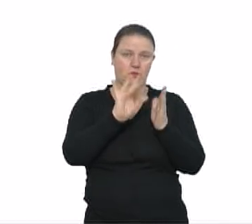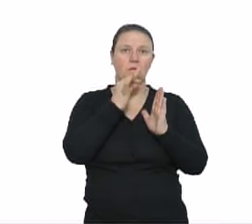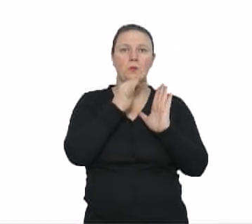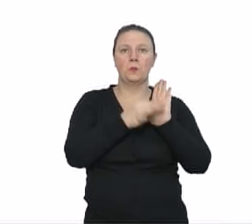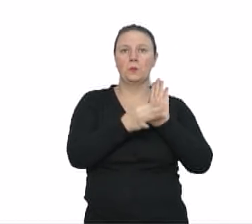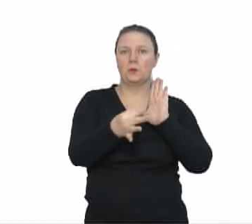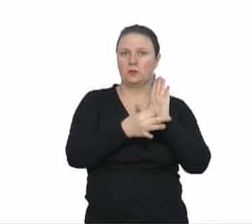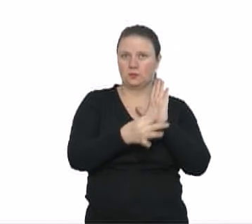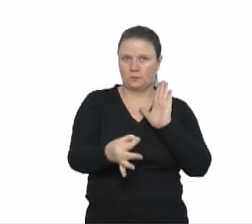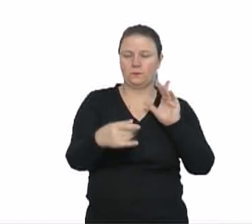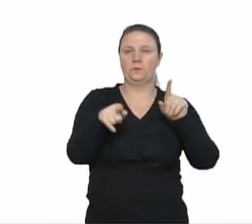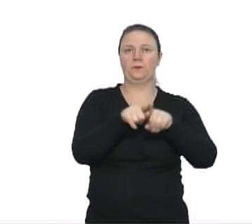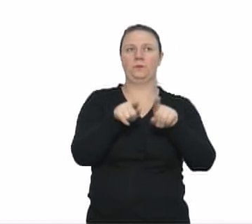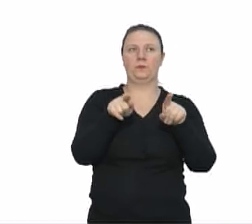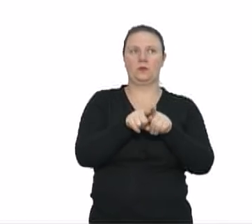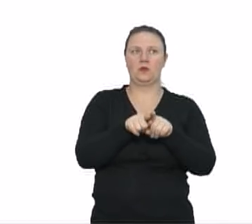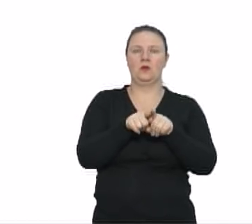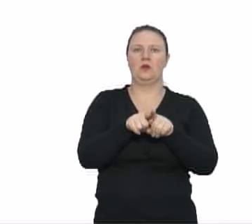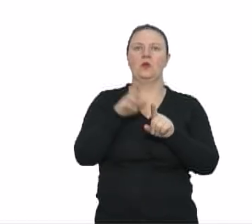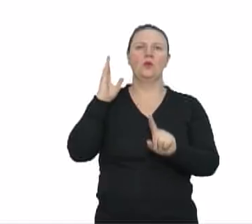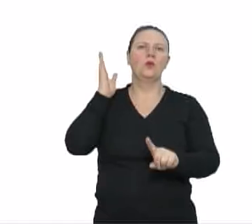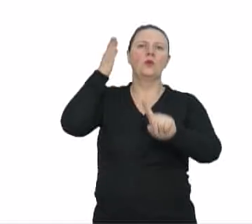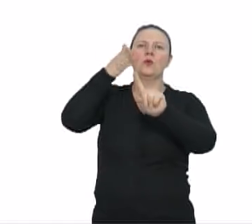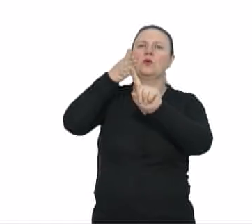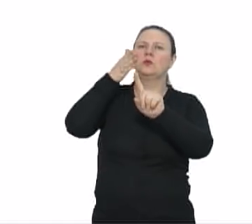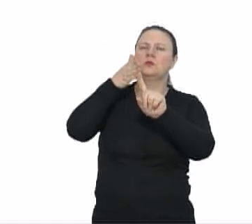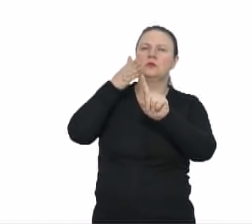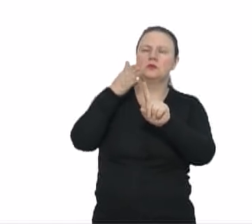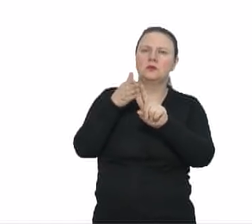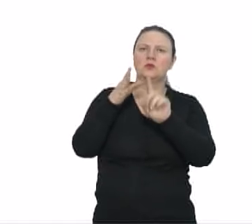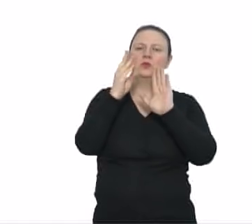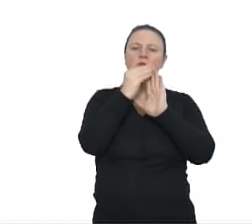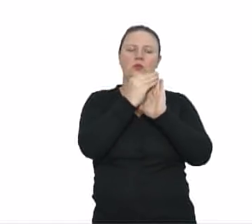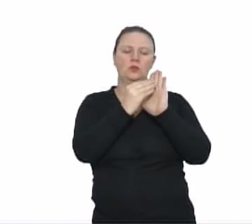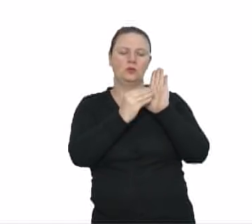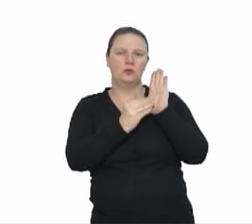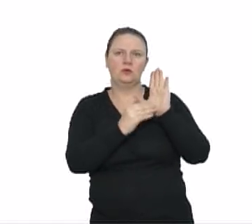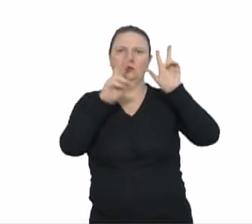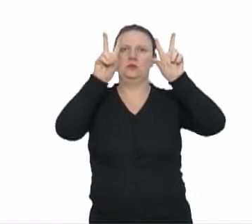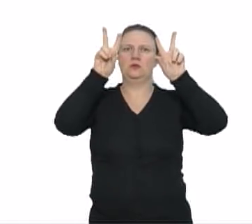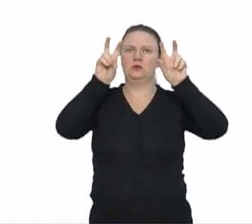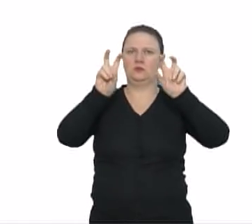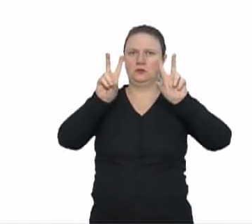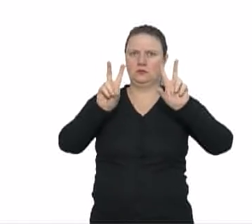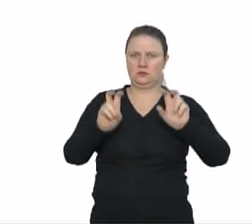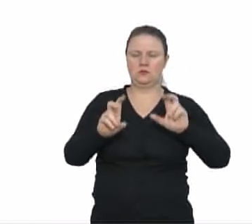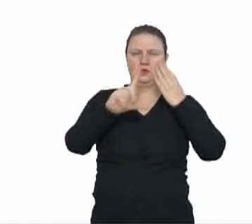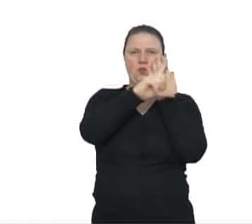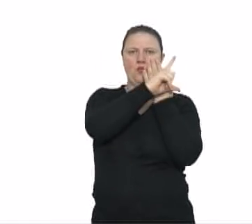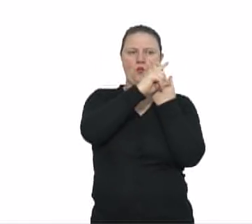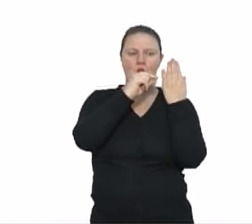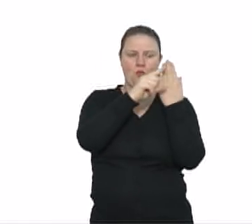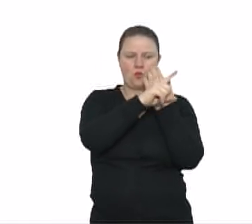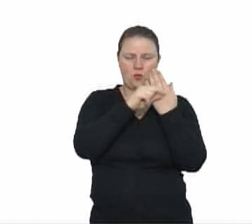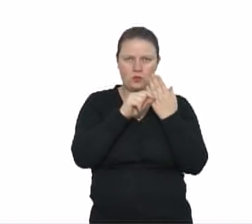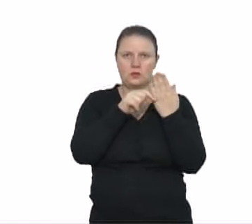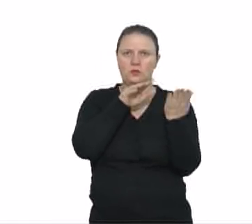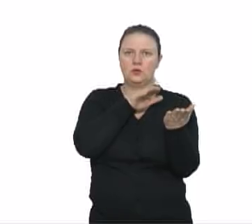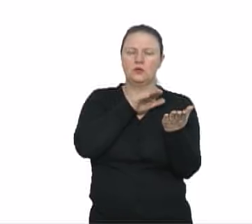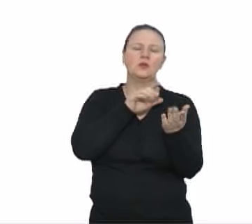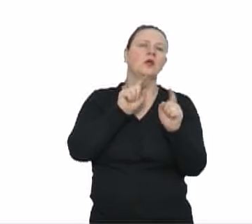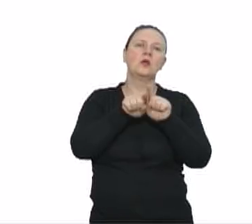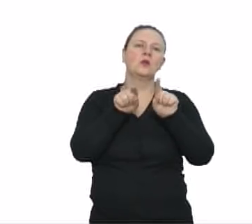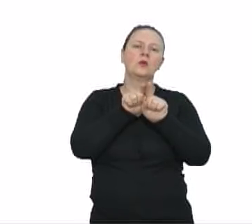identificando o seu suporte, objetivo, conteúdo temático, autor,